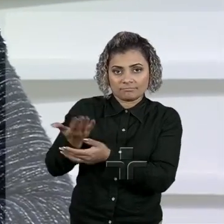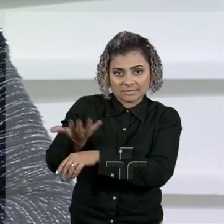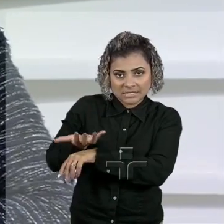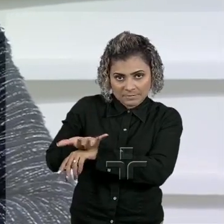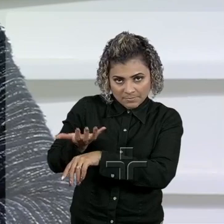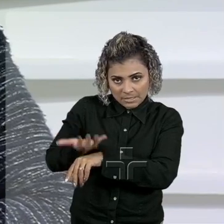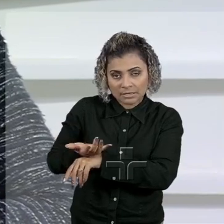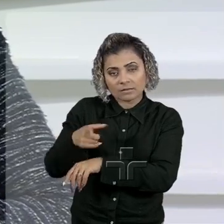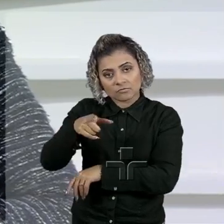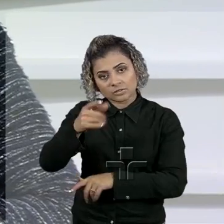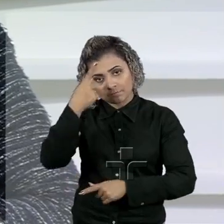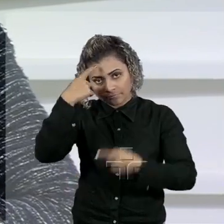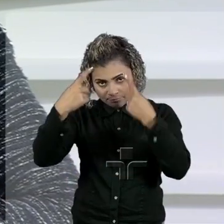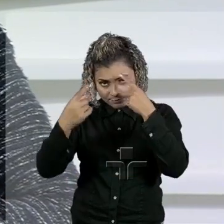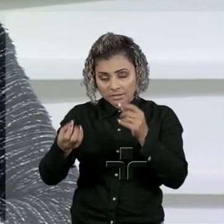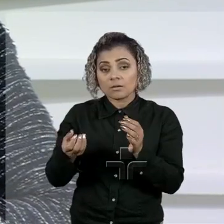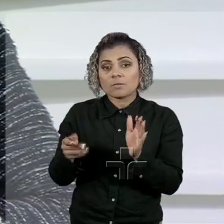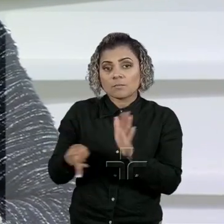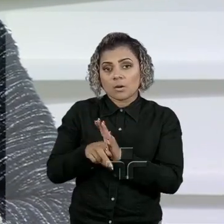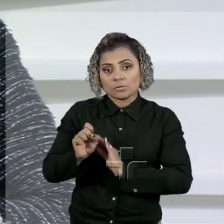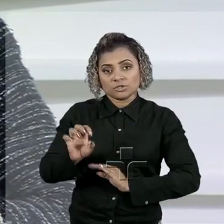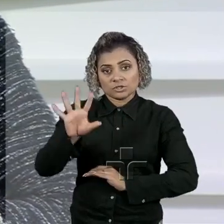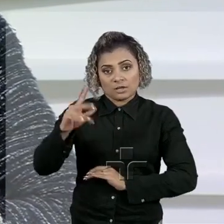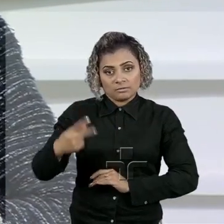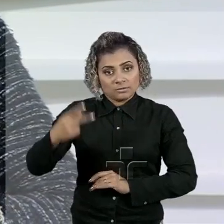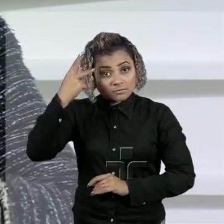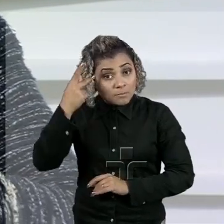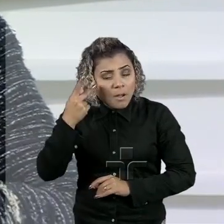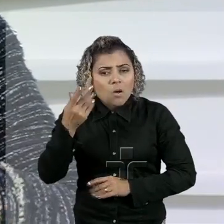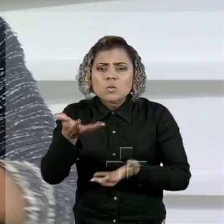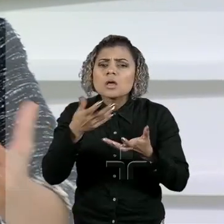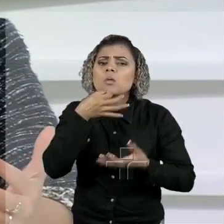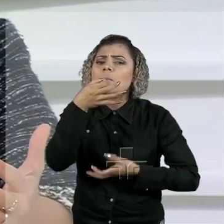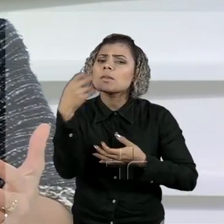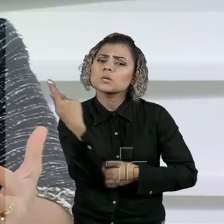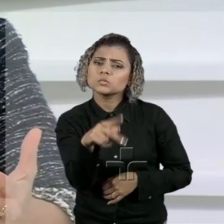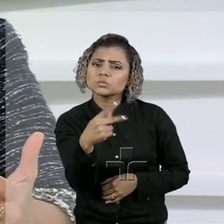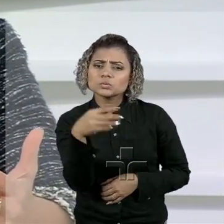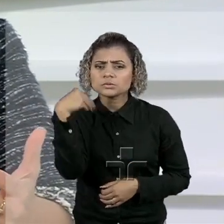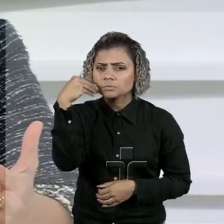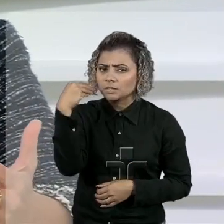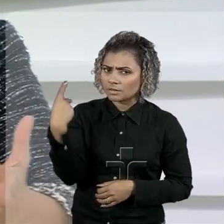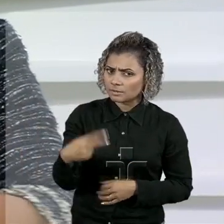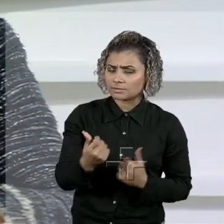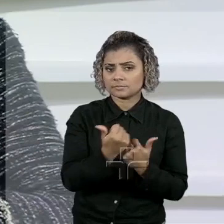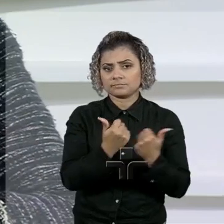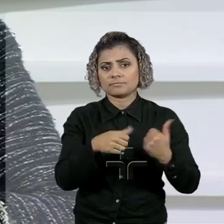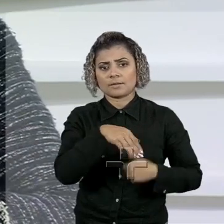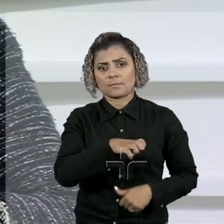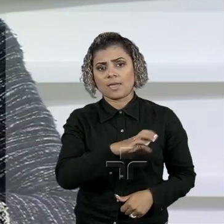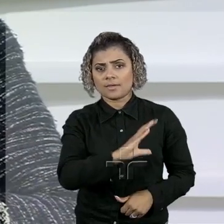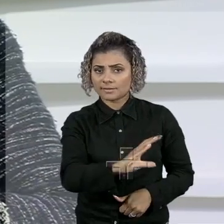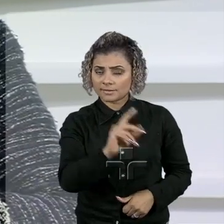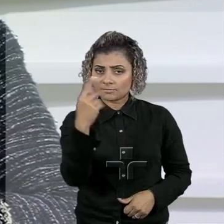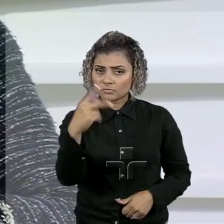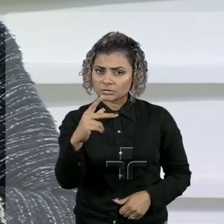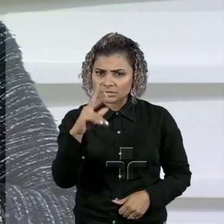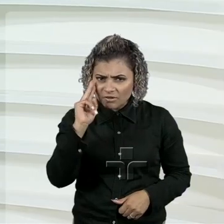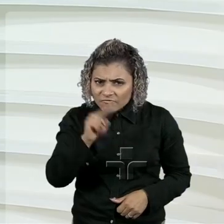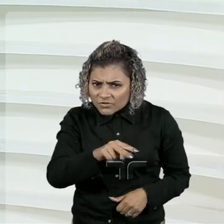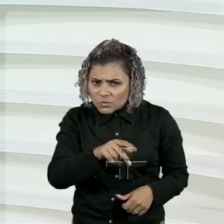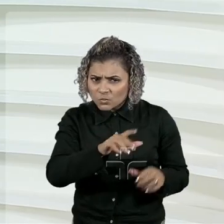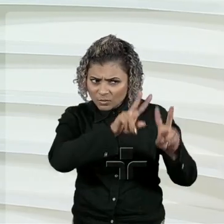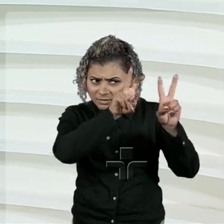criando na rede estadual de São Paulo. Queria que o senhor falasse um pouco na sua experiência no Ministério da Educação. O senhor também olhou para esse tema